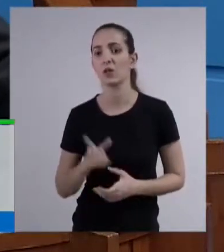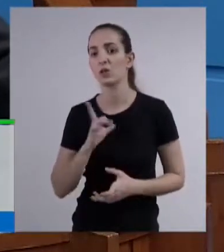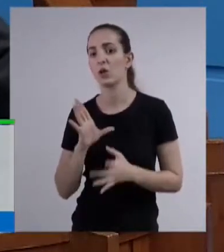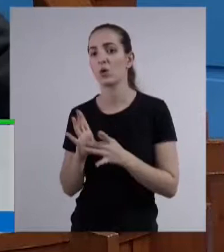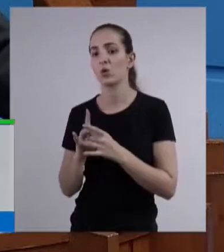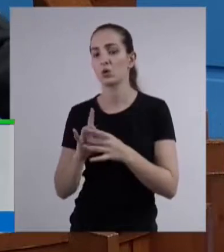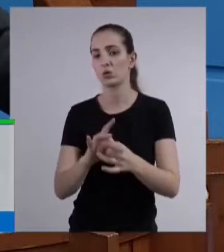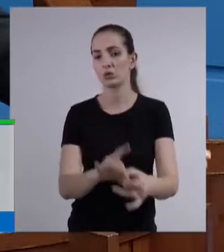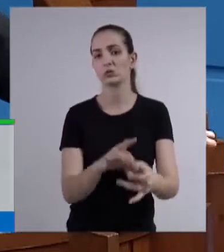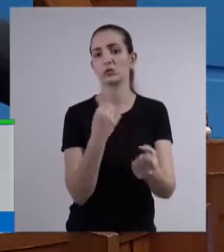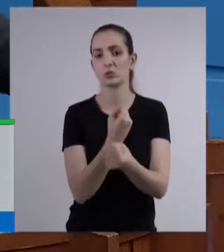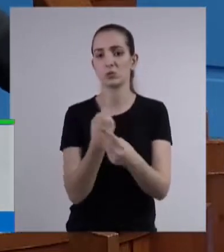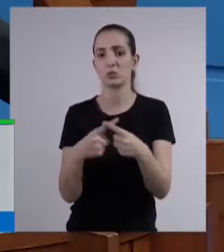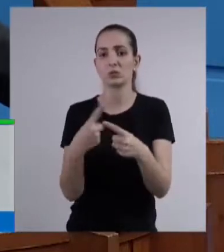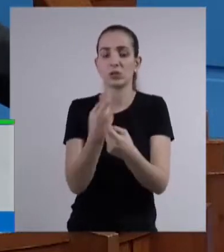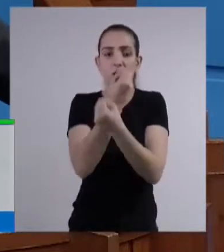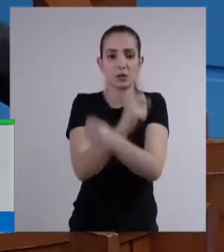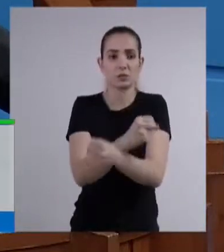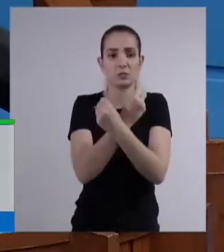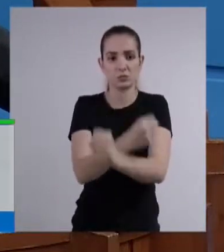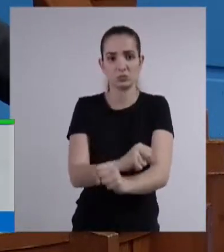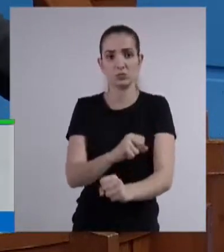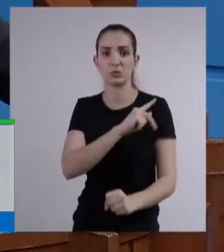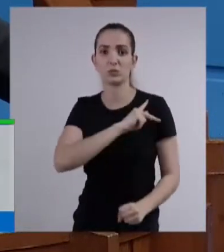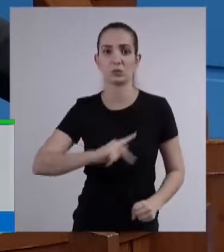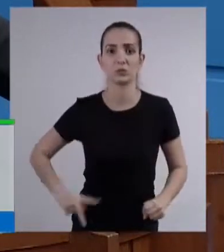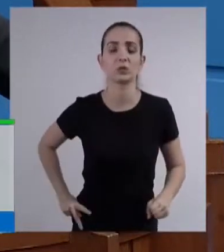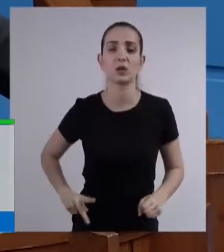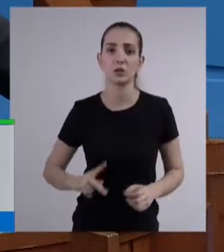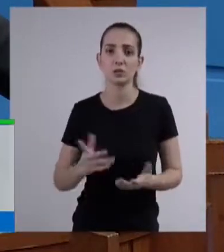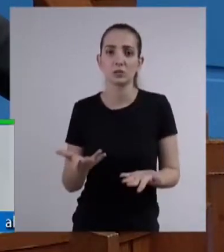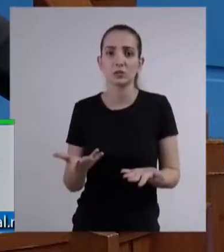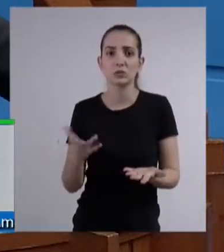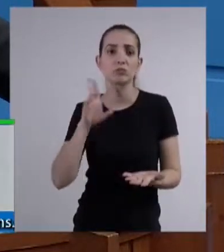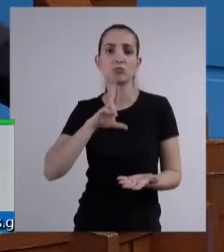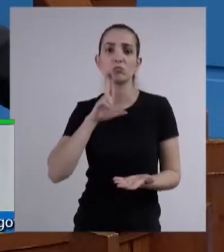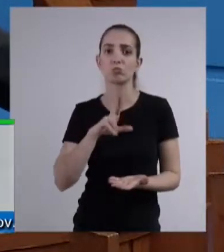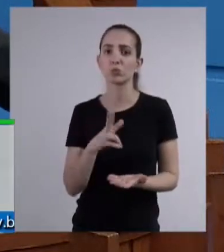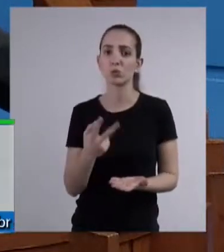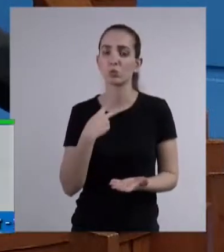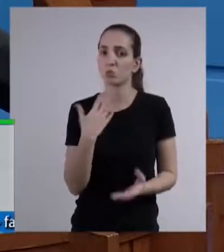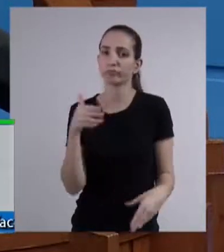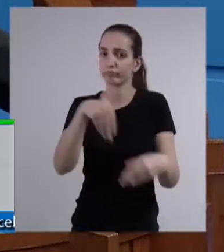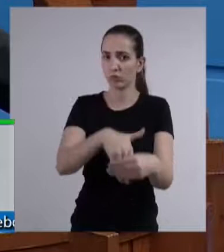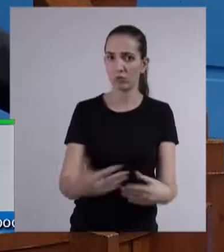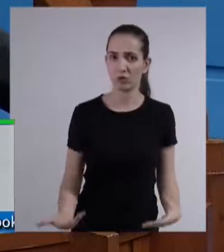situações para impedir que ele possa ser eleito pela população.